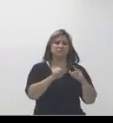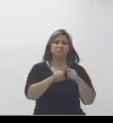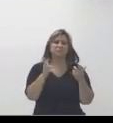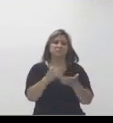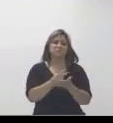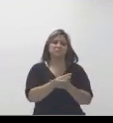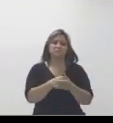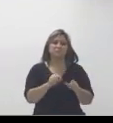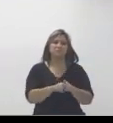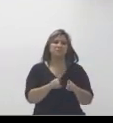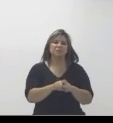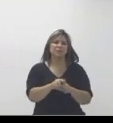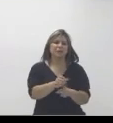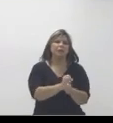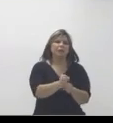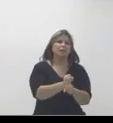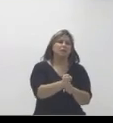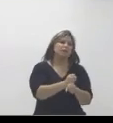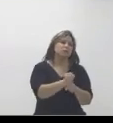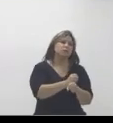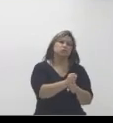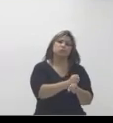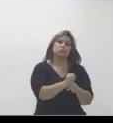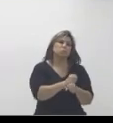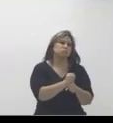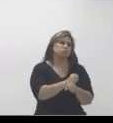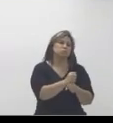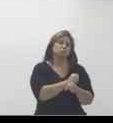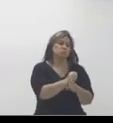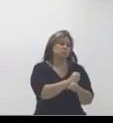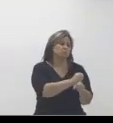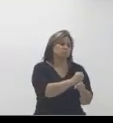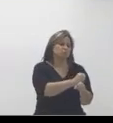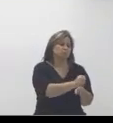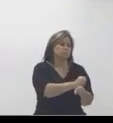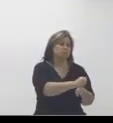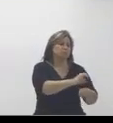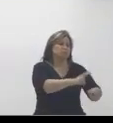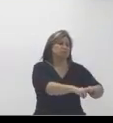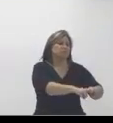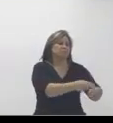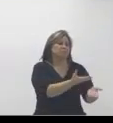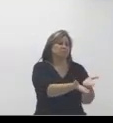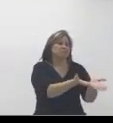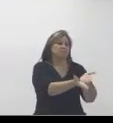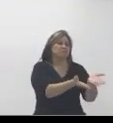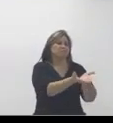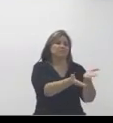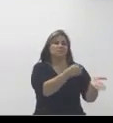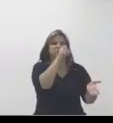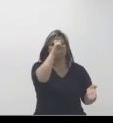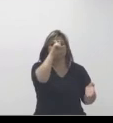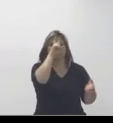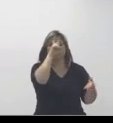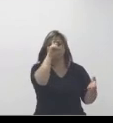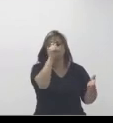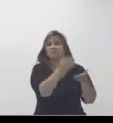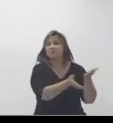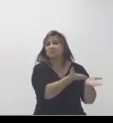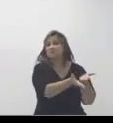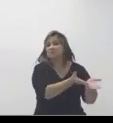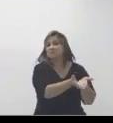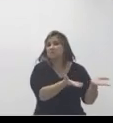permanências mais 10 horas nós temos gente de 54 50 anos internadas em manicômios judiciários